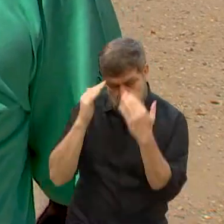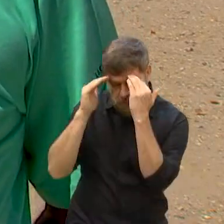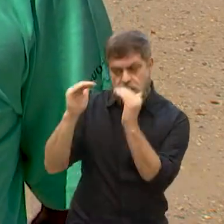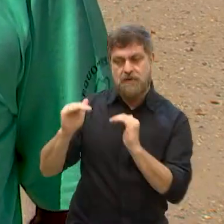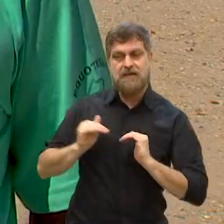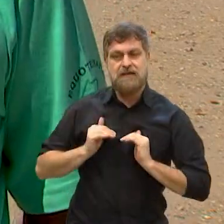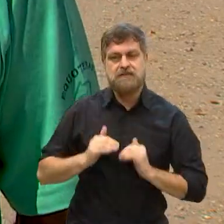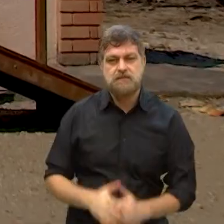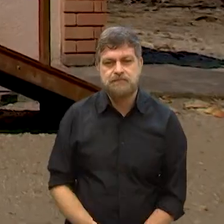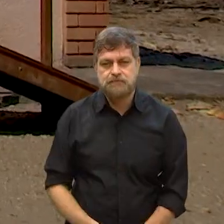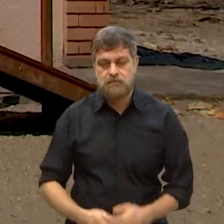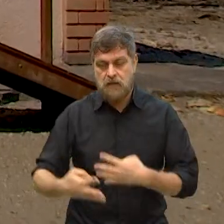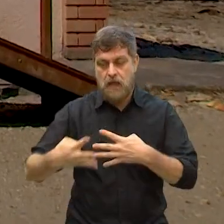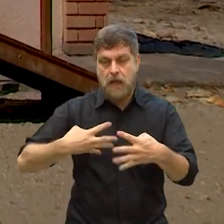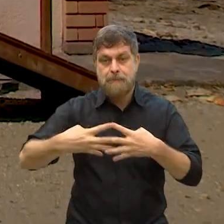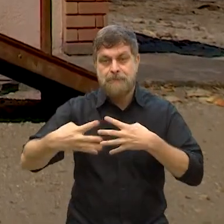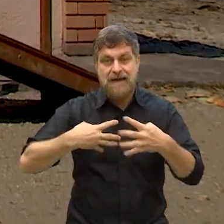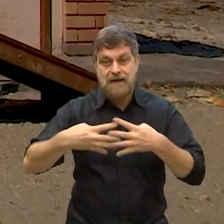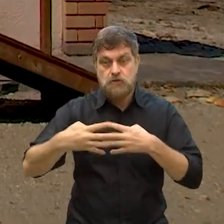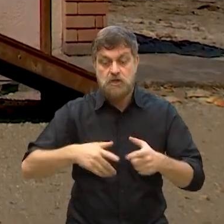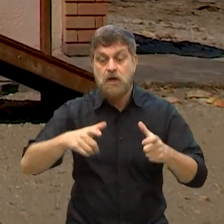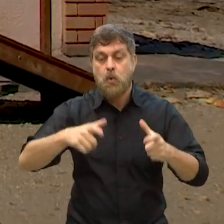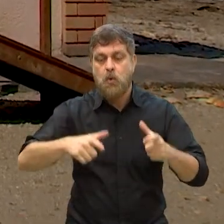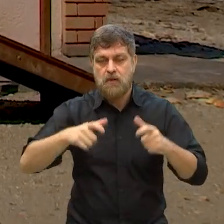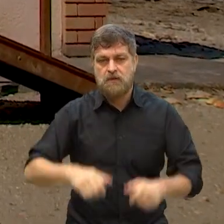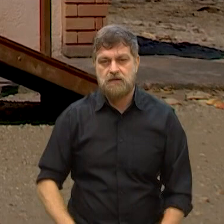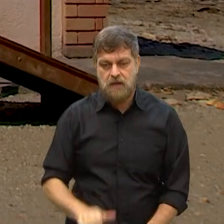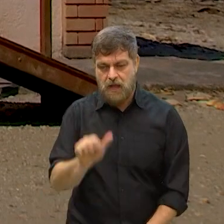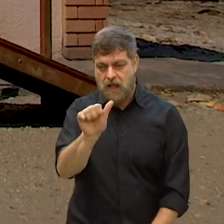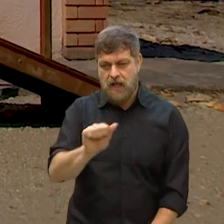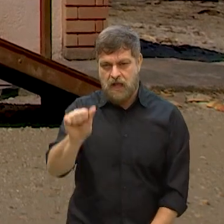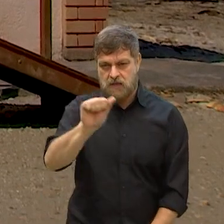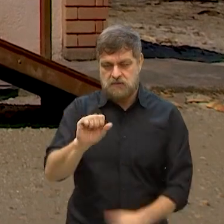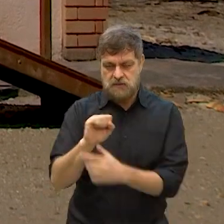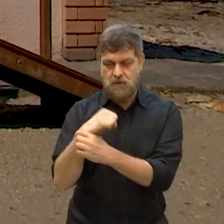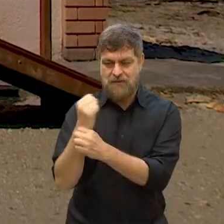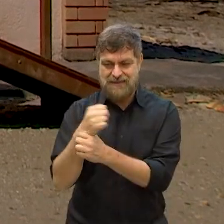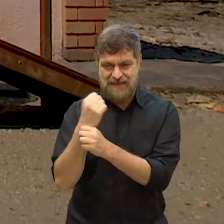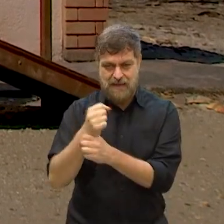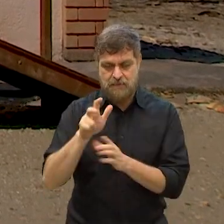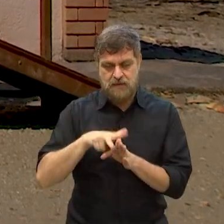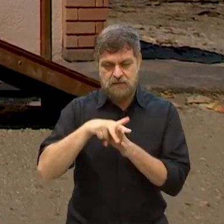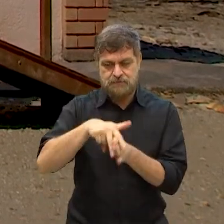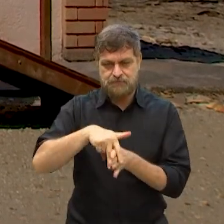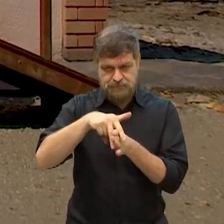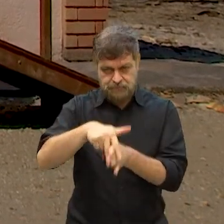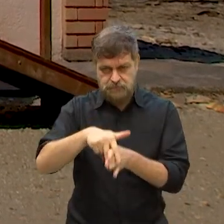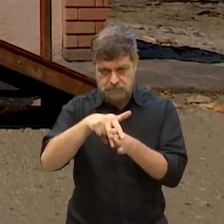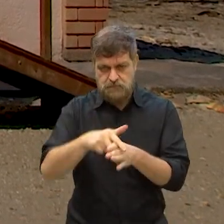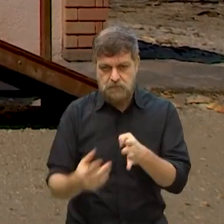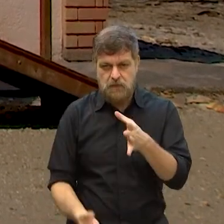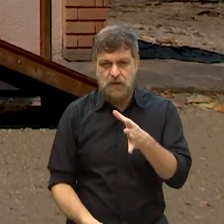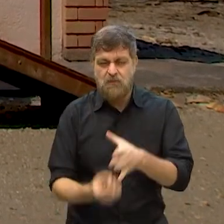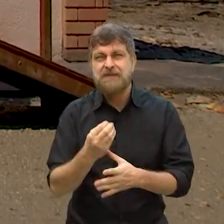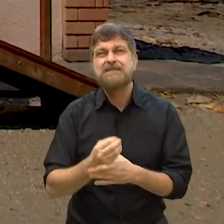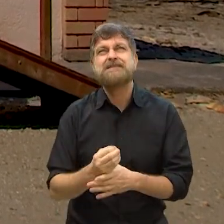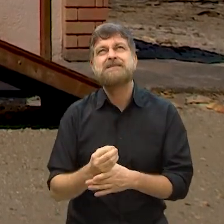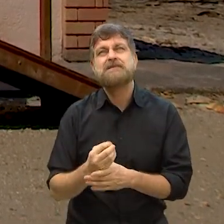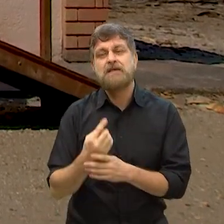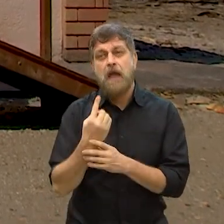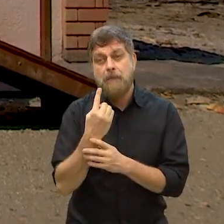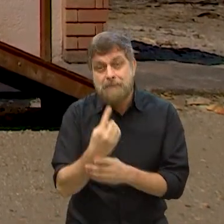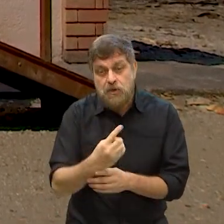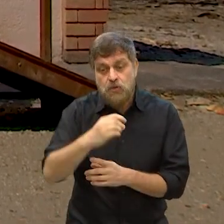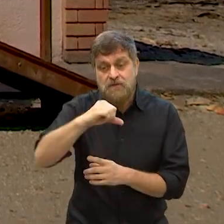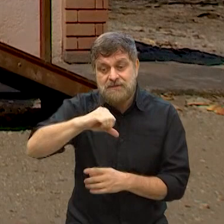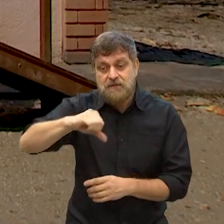você solicita. No distrito de Barão Geraldo, esse trabalho feito pela Associação de Ecoterapia de Campinas é